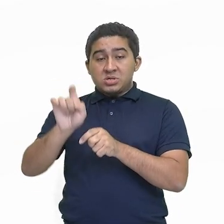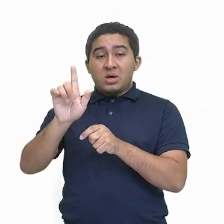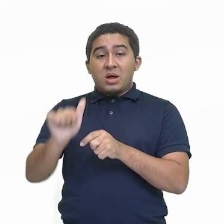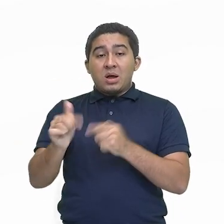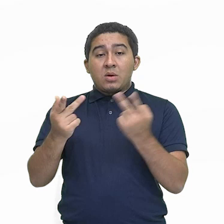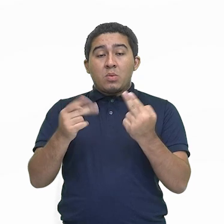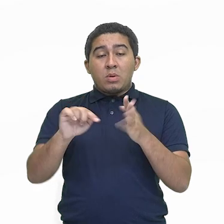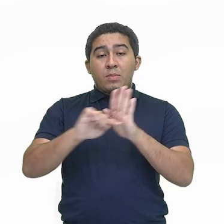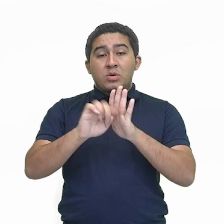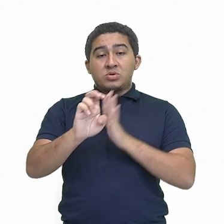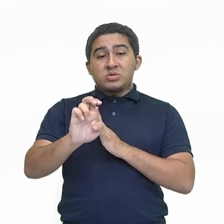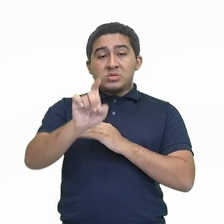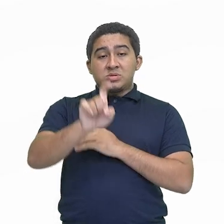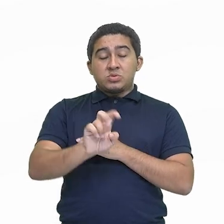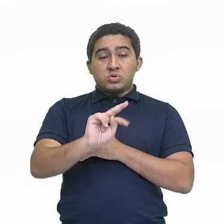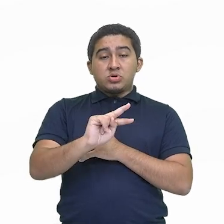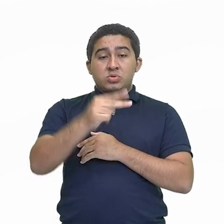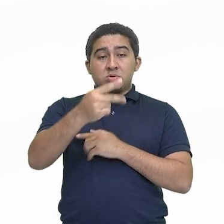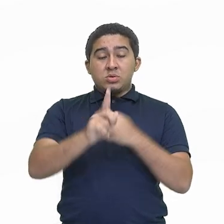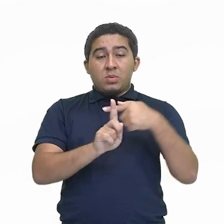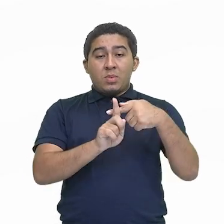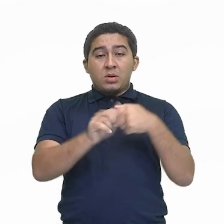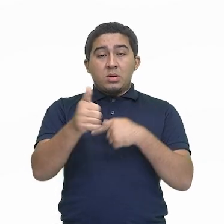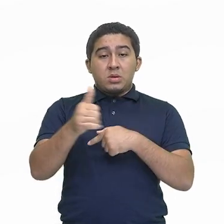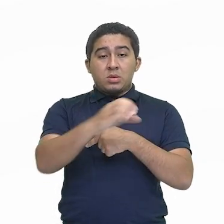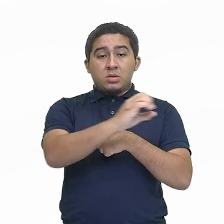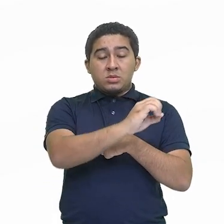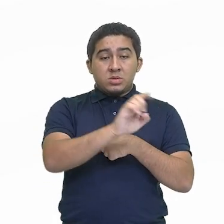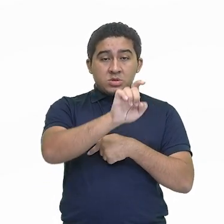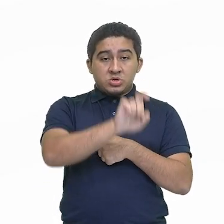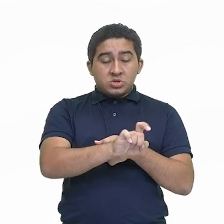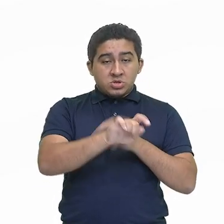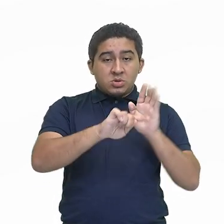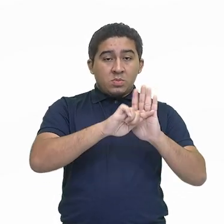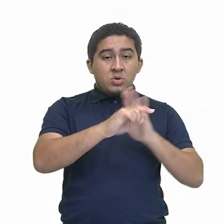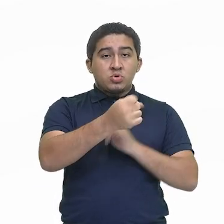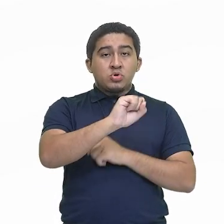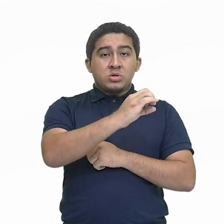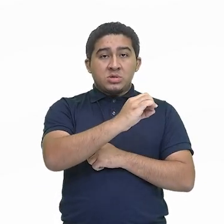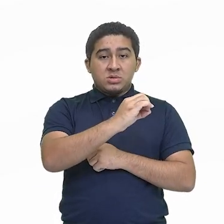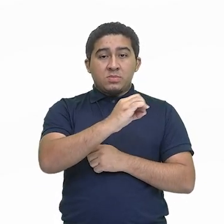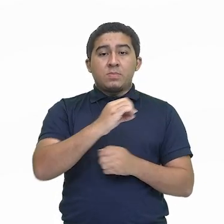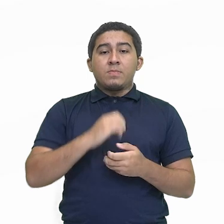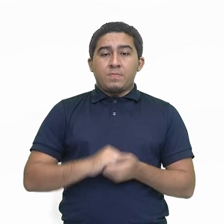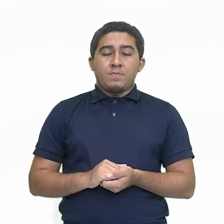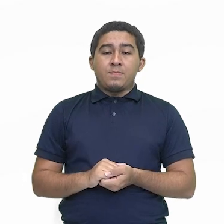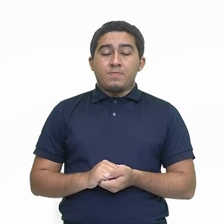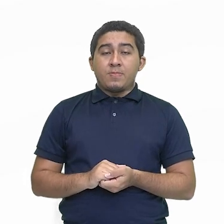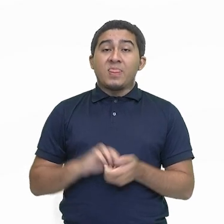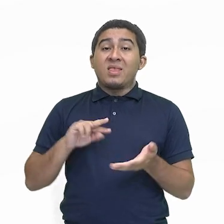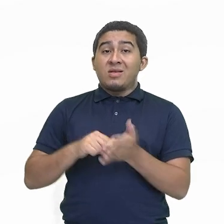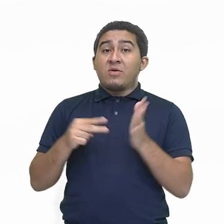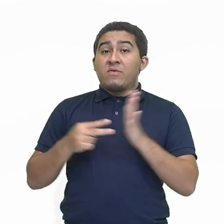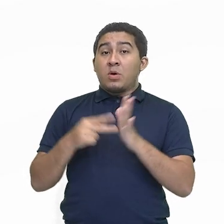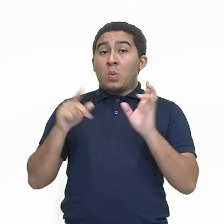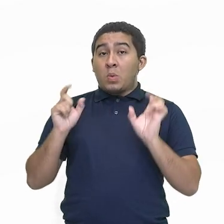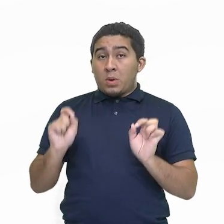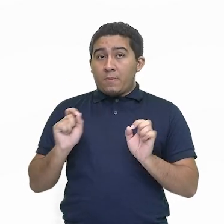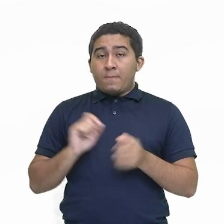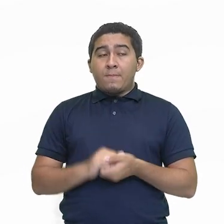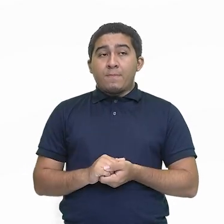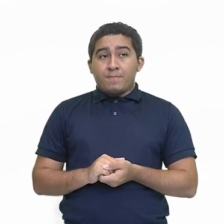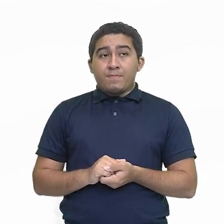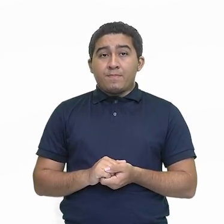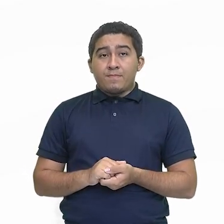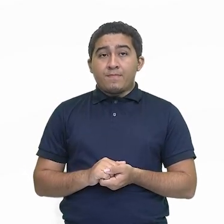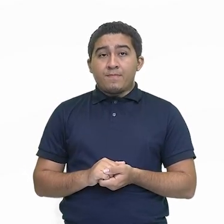né, é igual a menos 5x ao quadrado mais 100x menos 80, tá? Eu estou utilizando aí um